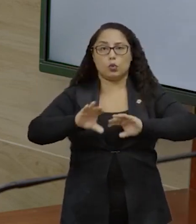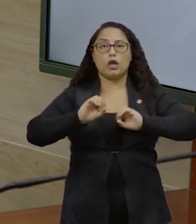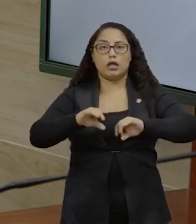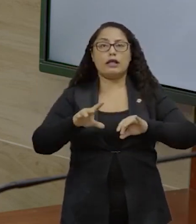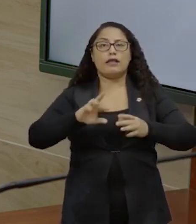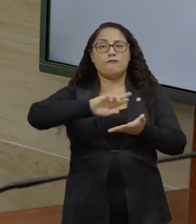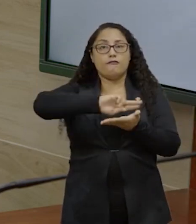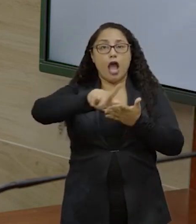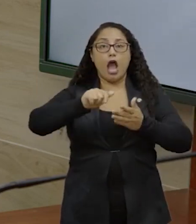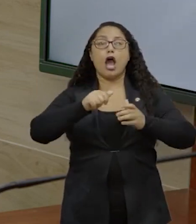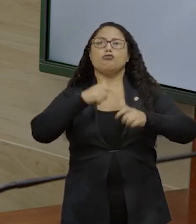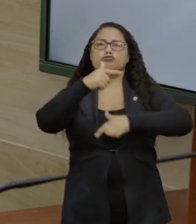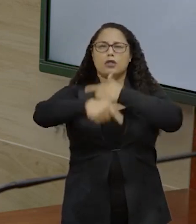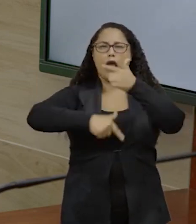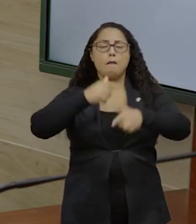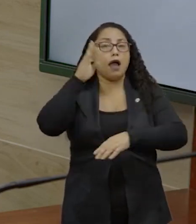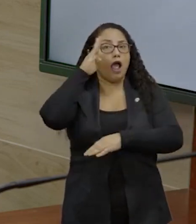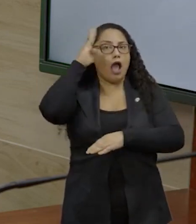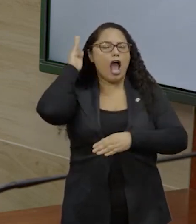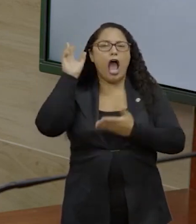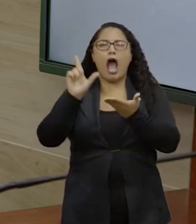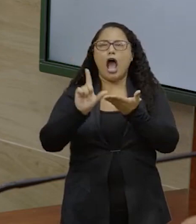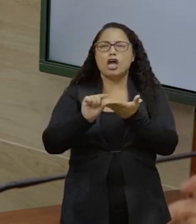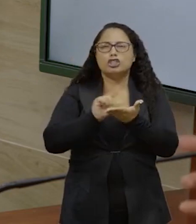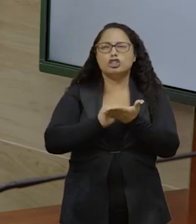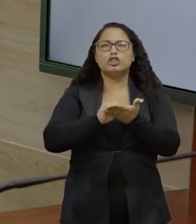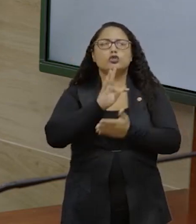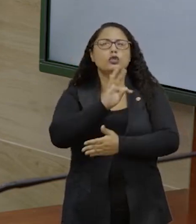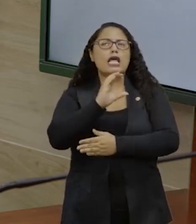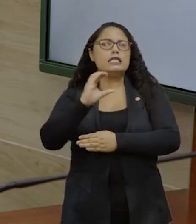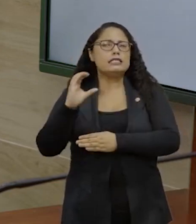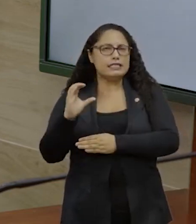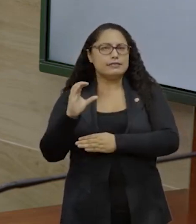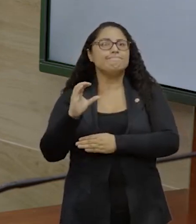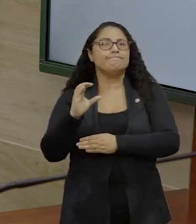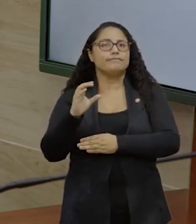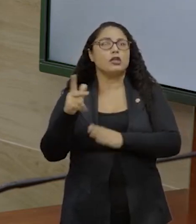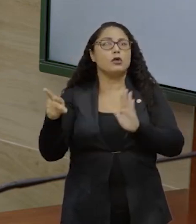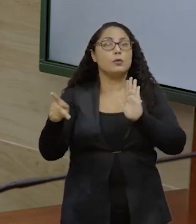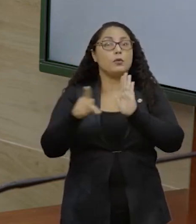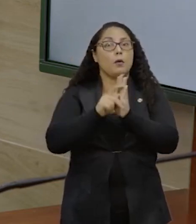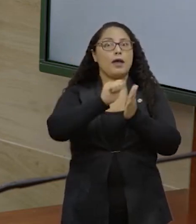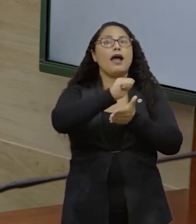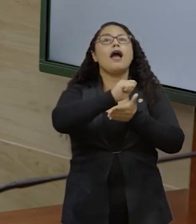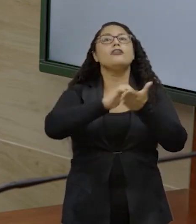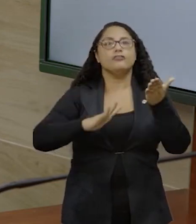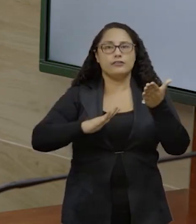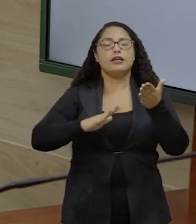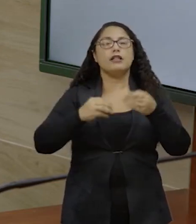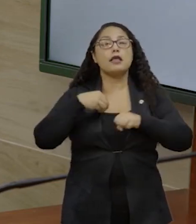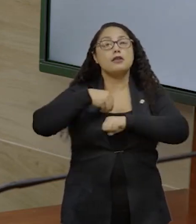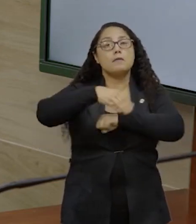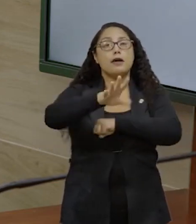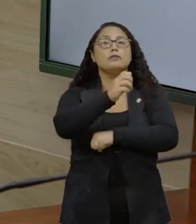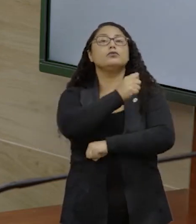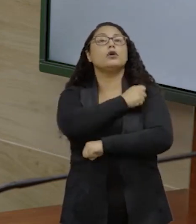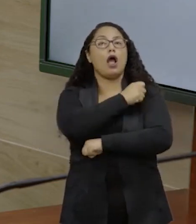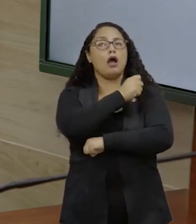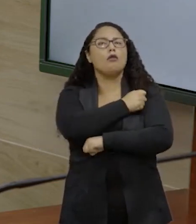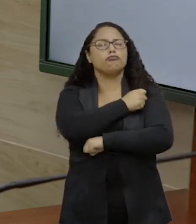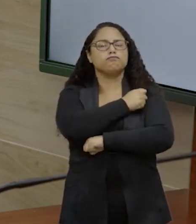Onde a gente tem vários trabalhos acadêmicos, artigos, TCCs, até os próprios exercícios, né, que a gente passa para os